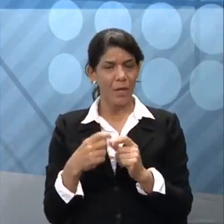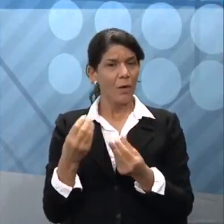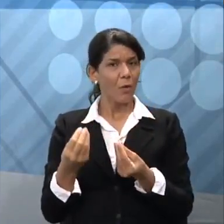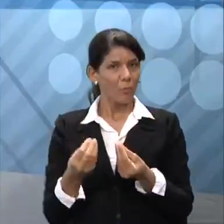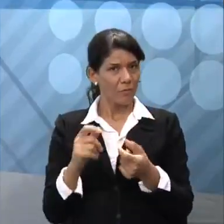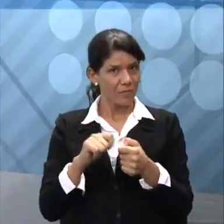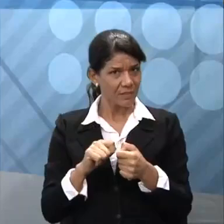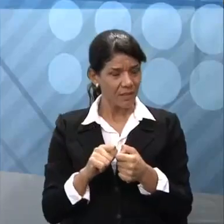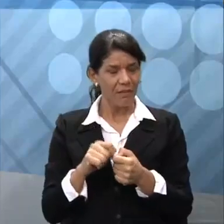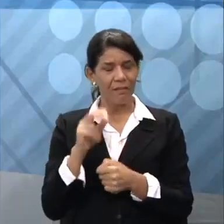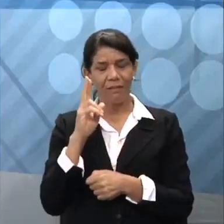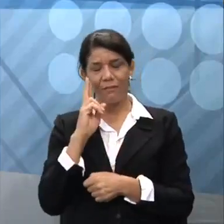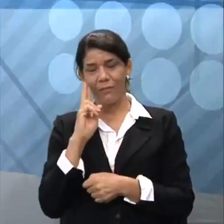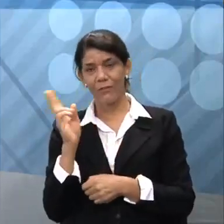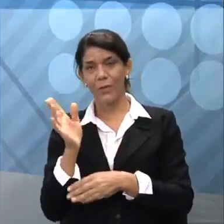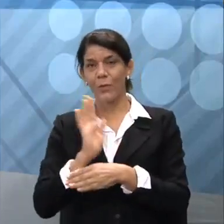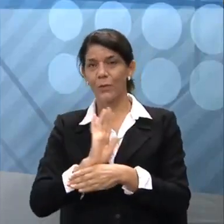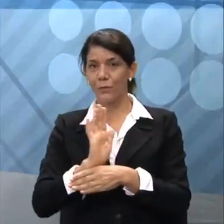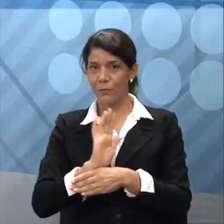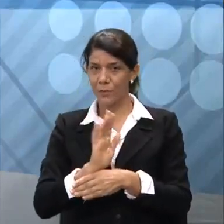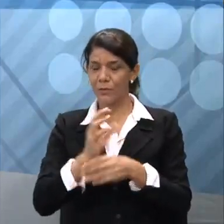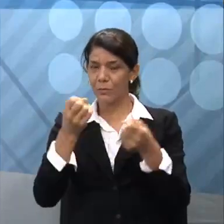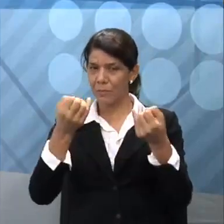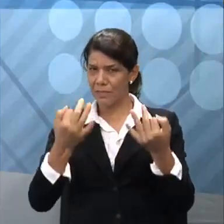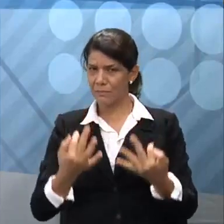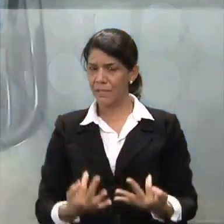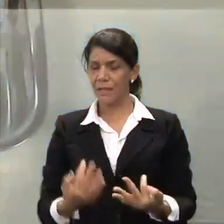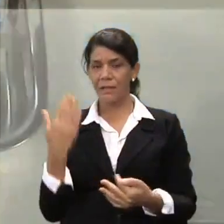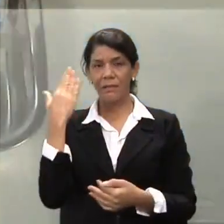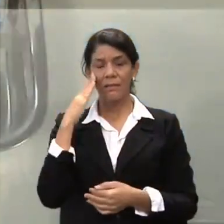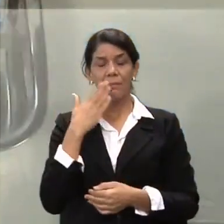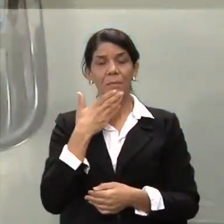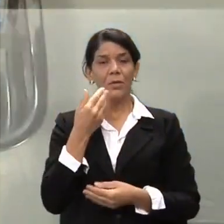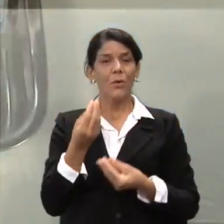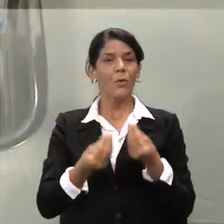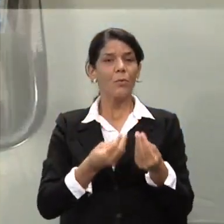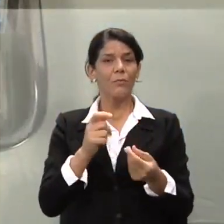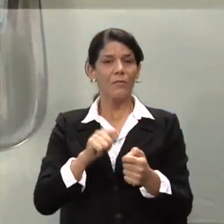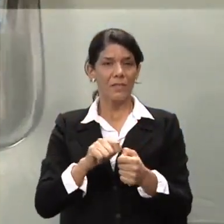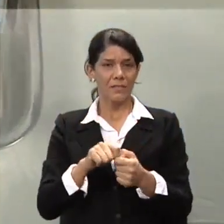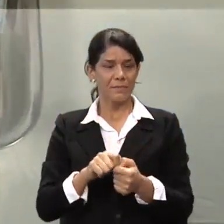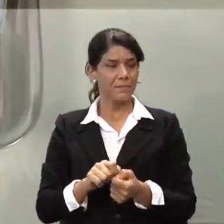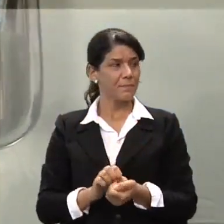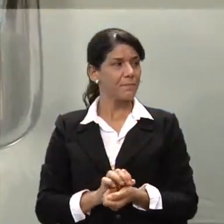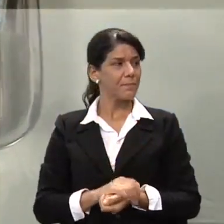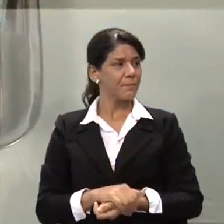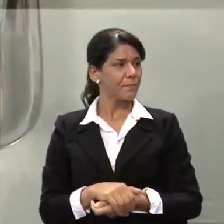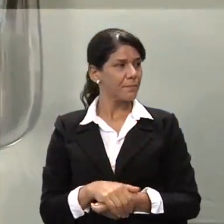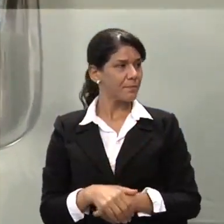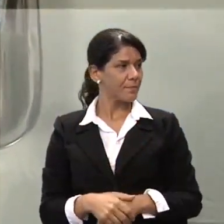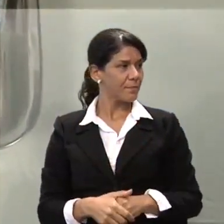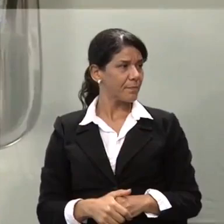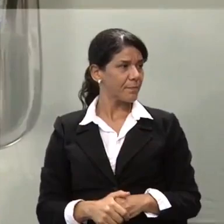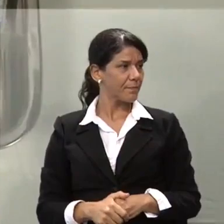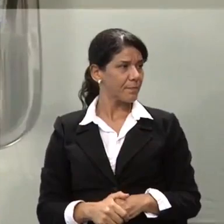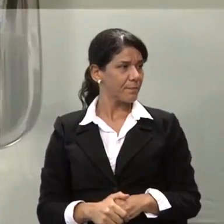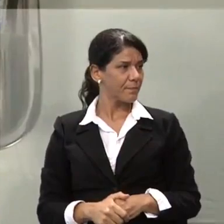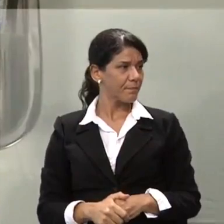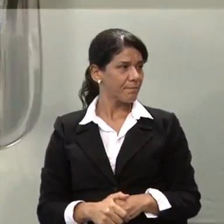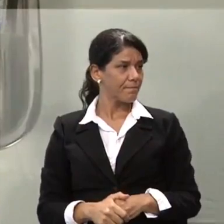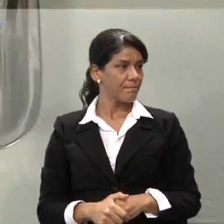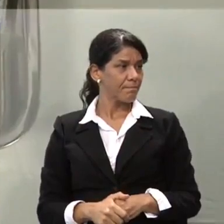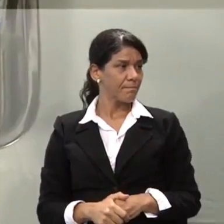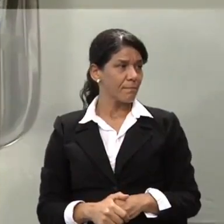desenvolver isso? Vamos assistir ao vídeo para entender de que maneira realizar. Nós vamos fazer primeiramente